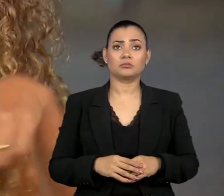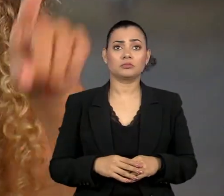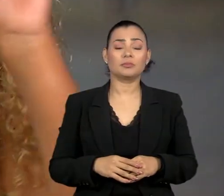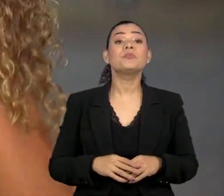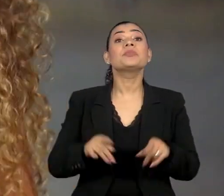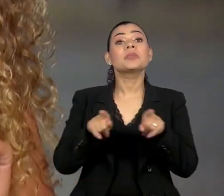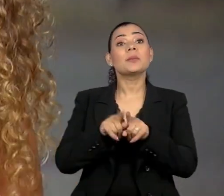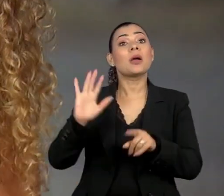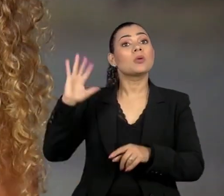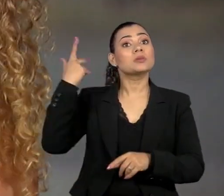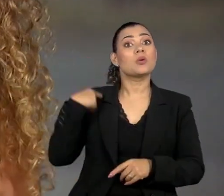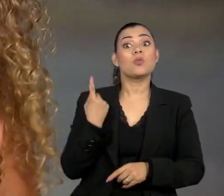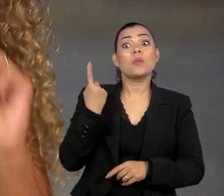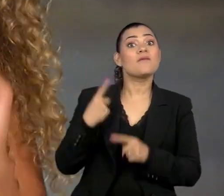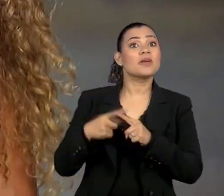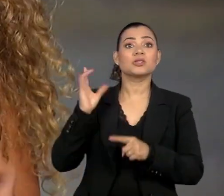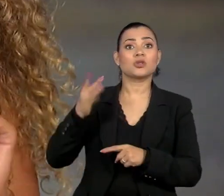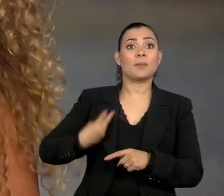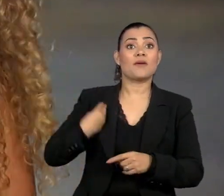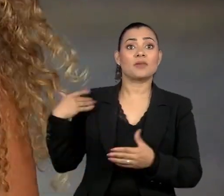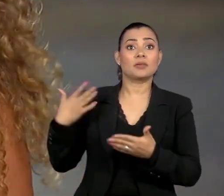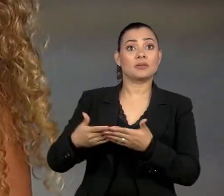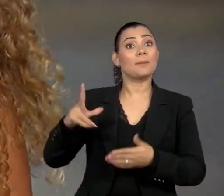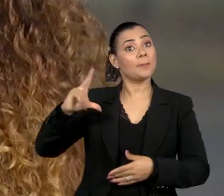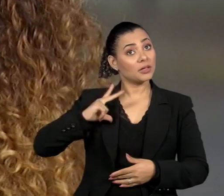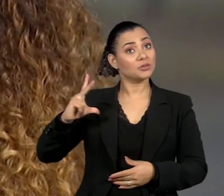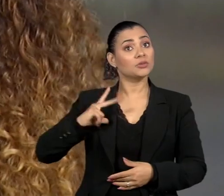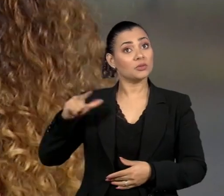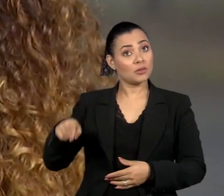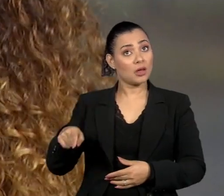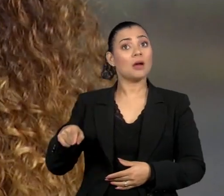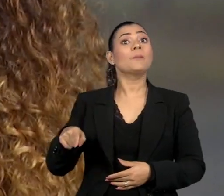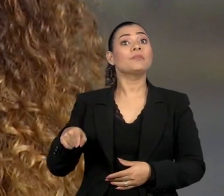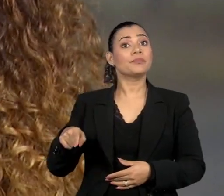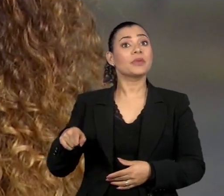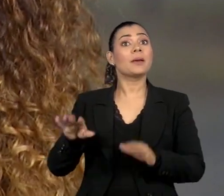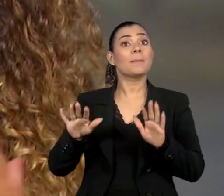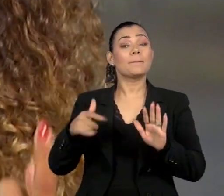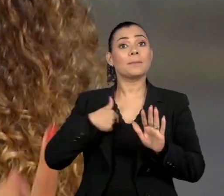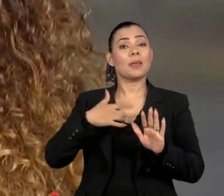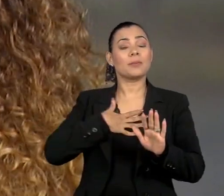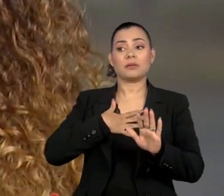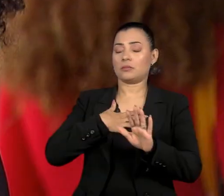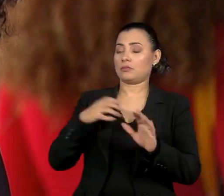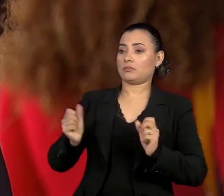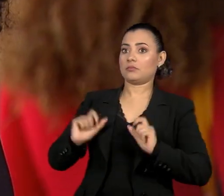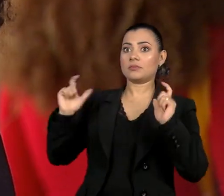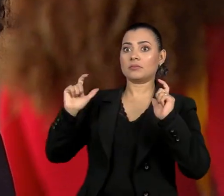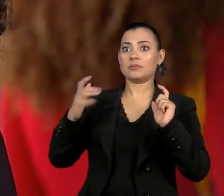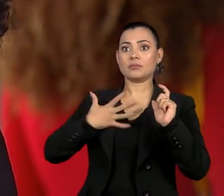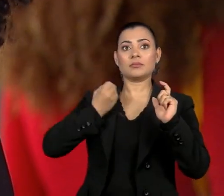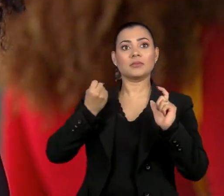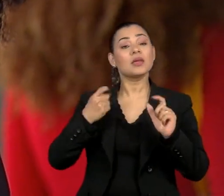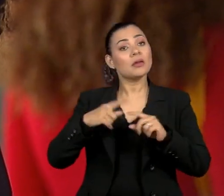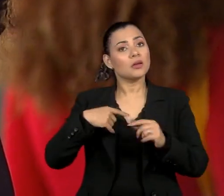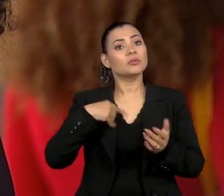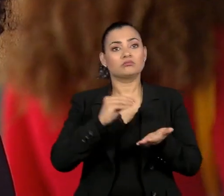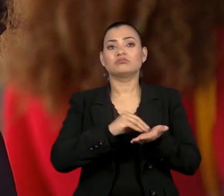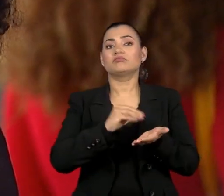Inclusive aconteceu uma única vez na minha vida em rede particular e para mim foi impactante. Eu sinto falta